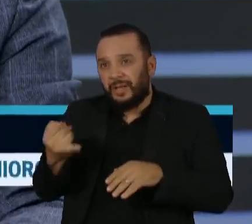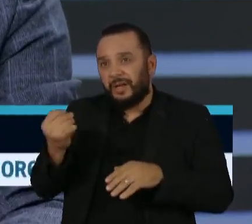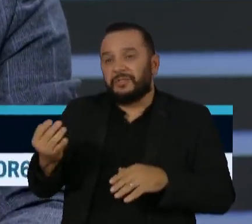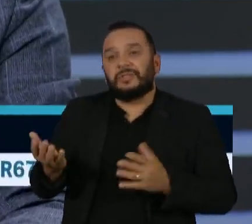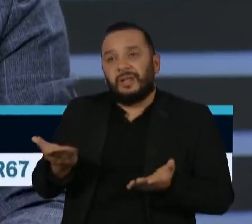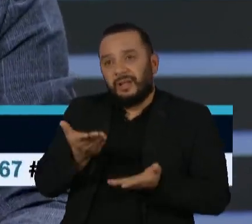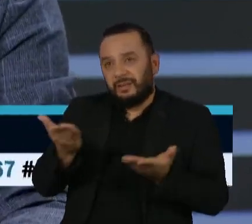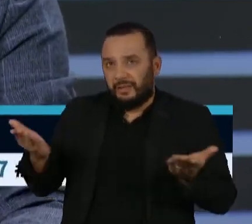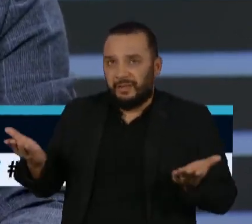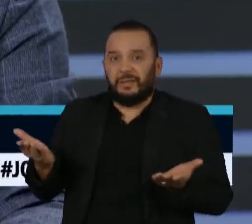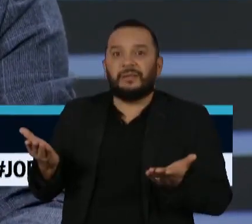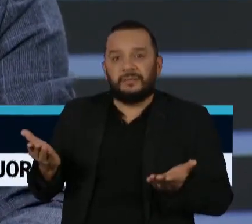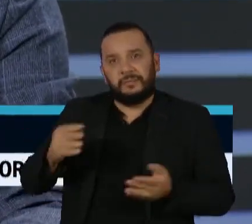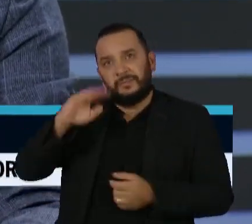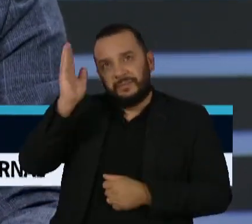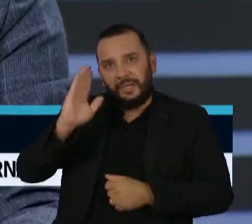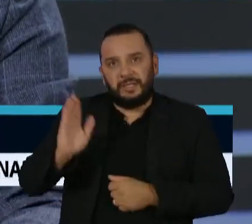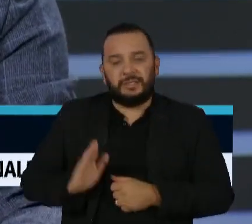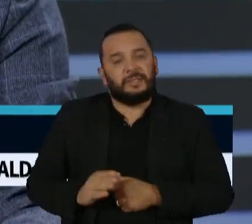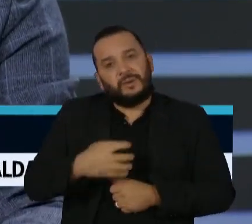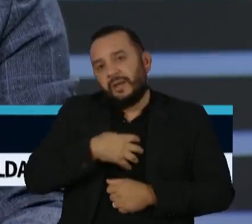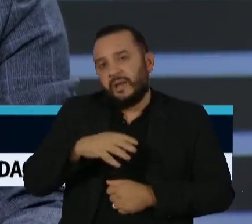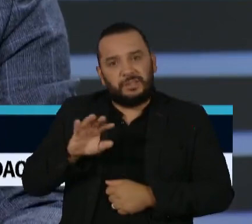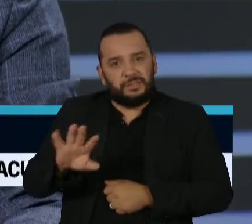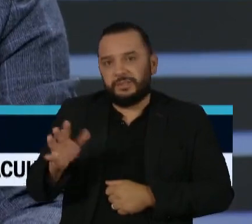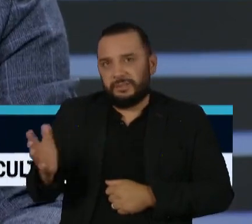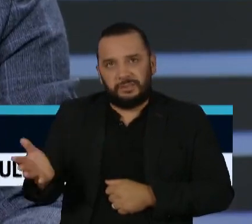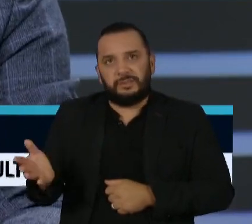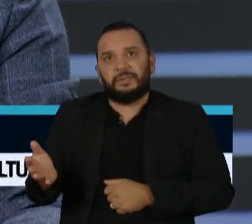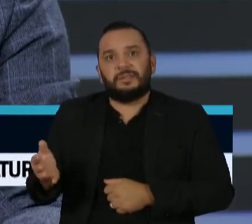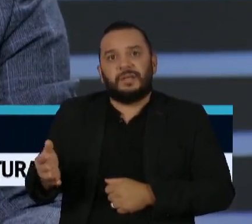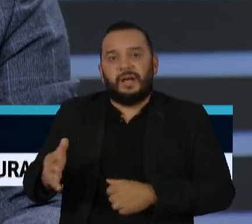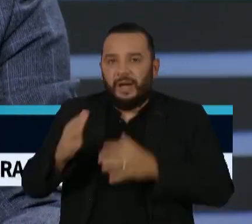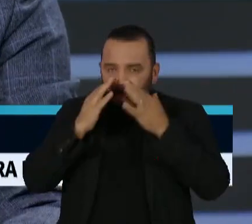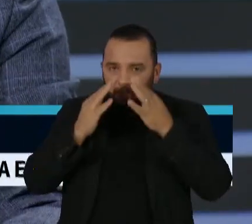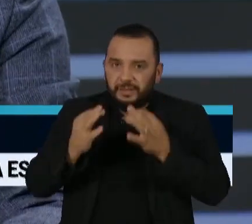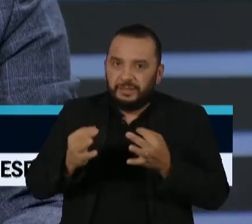Brasil. Então o Brasil é esse marcador social e eu peço para as pessoas